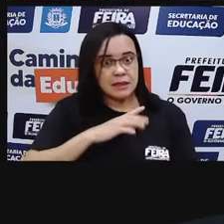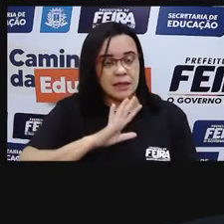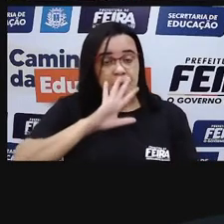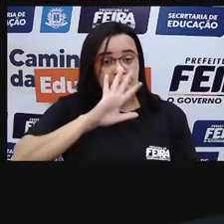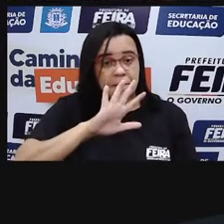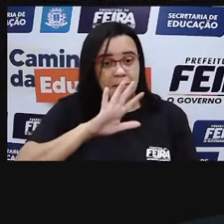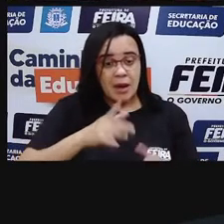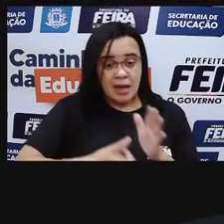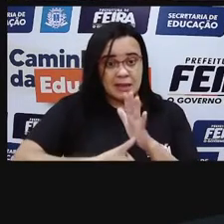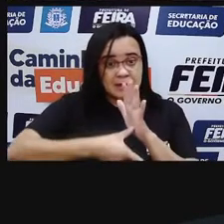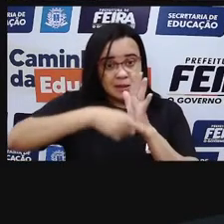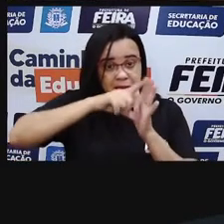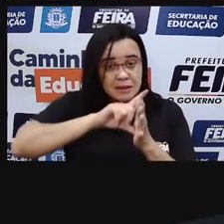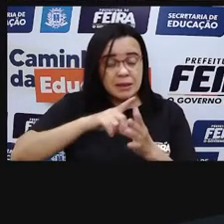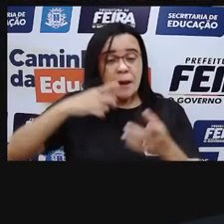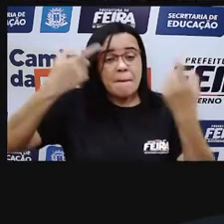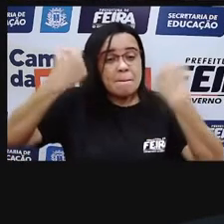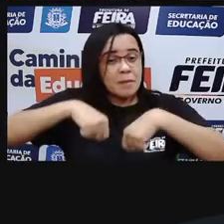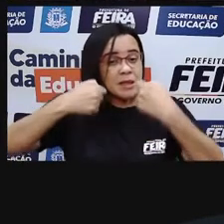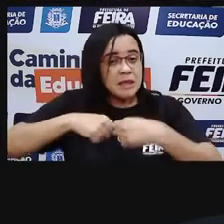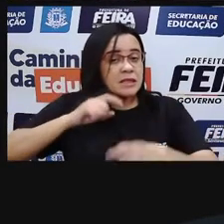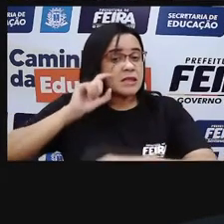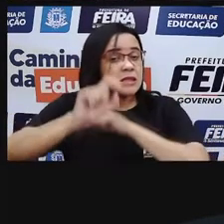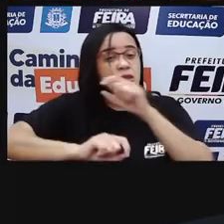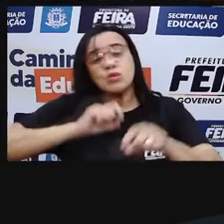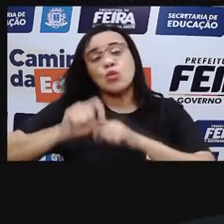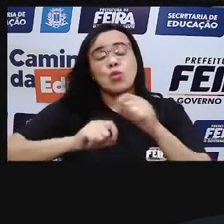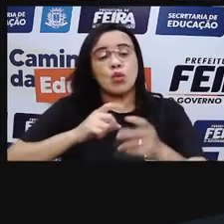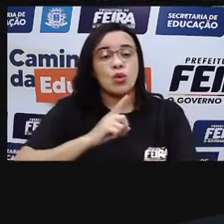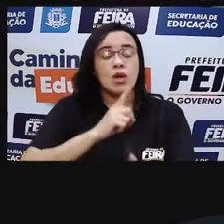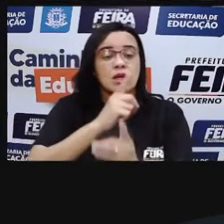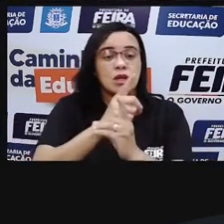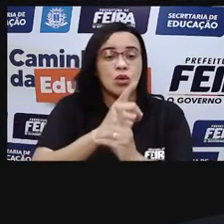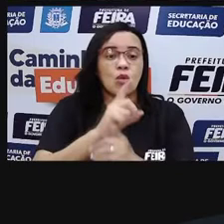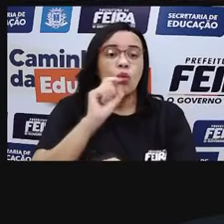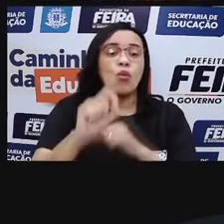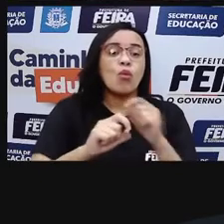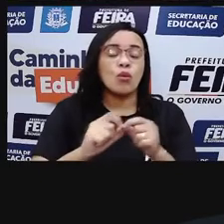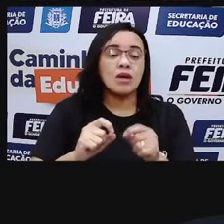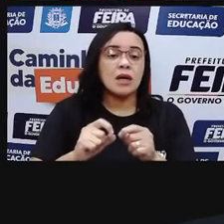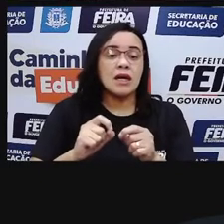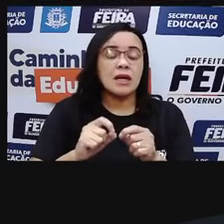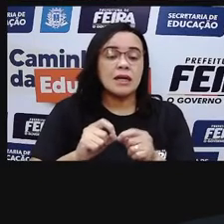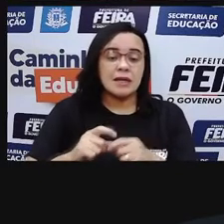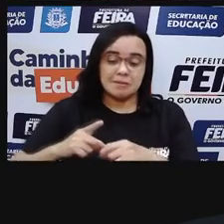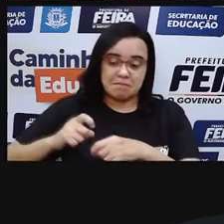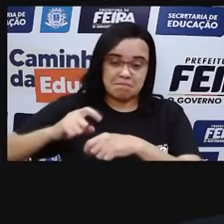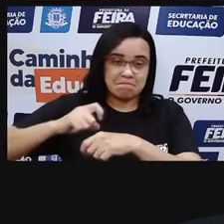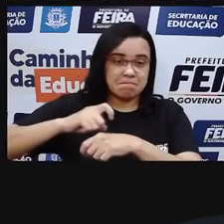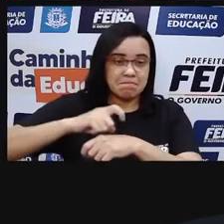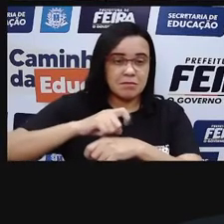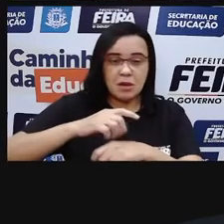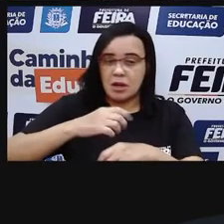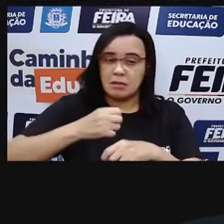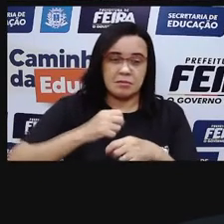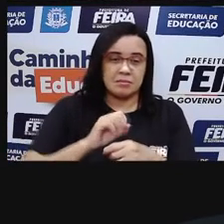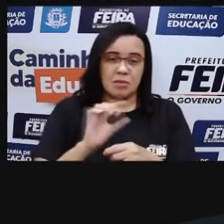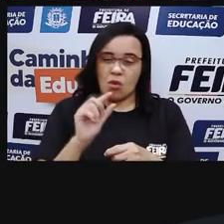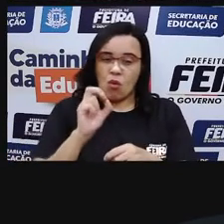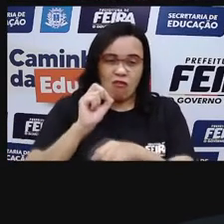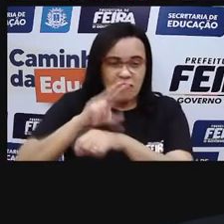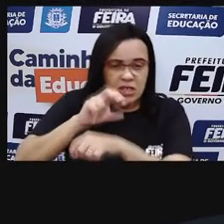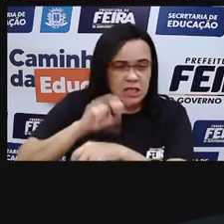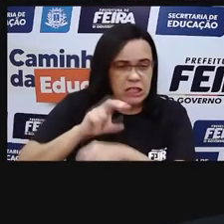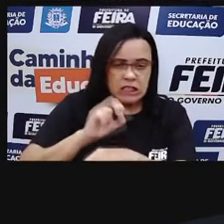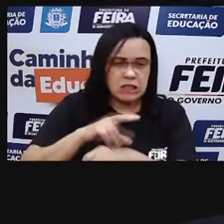protagonista químico, ou seja, um outro micro-organismo ou uma outra substância que vai combater essa doença, né?